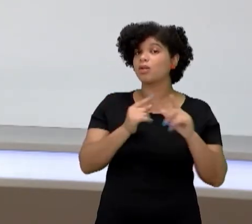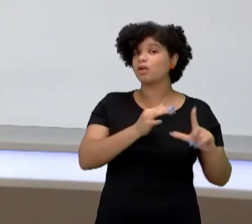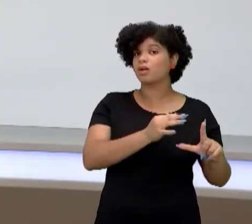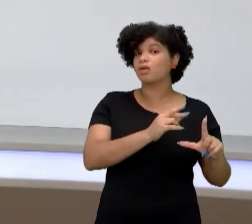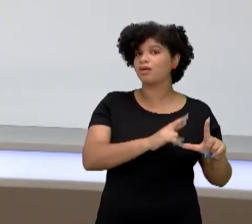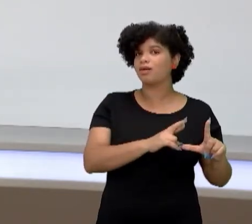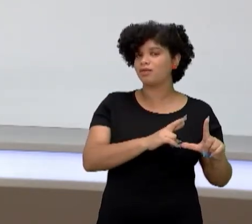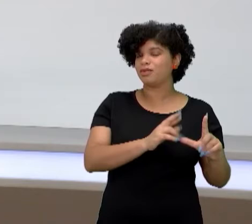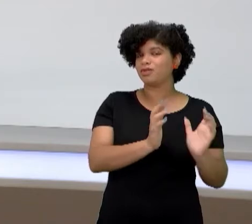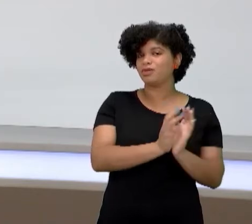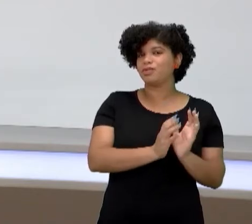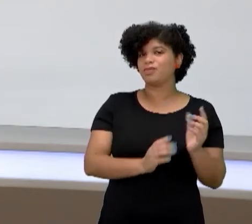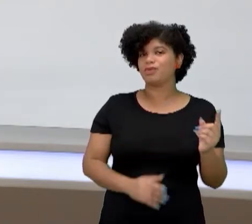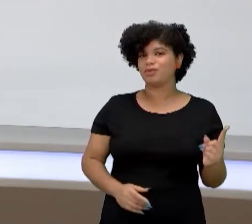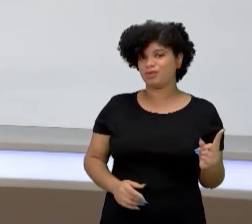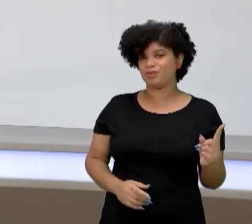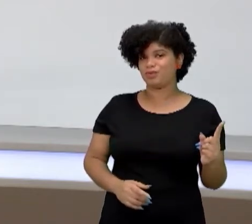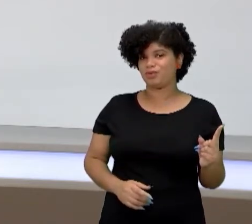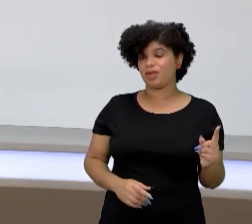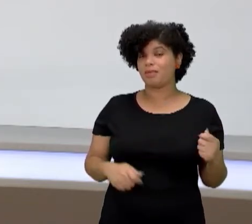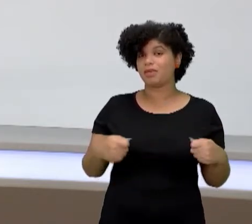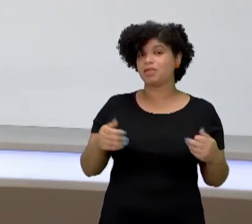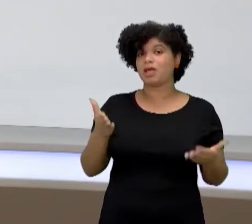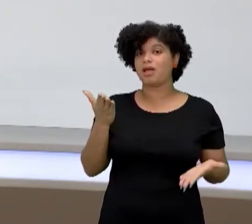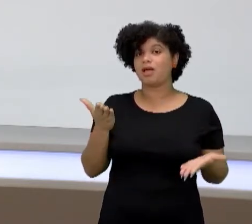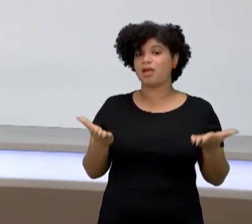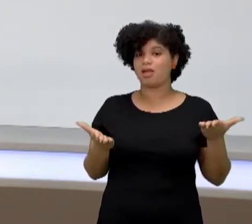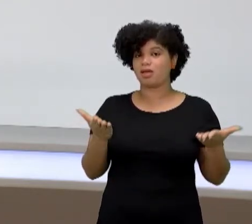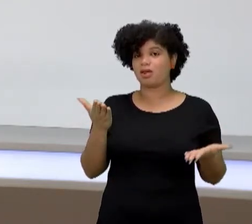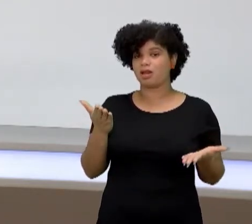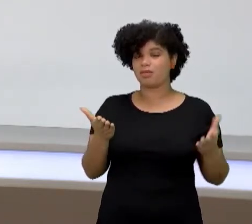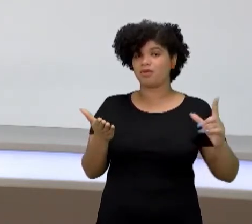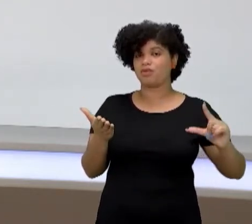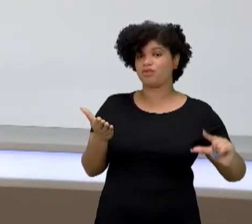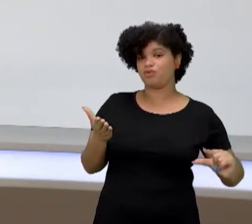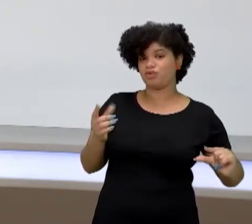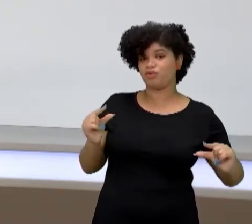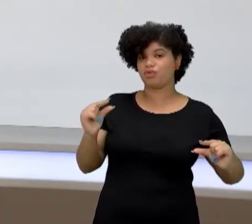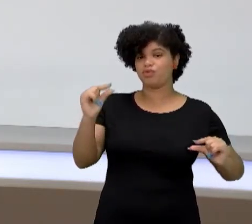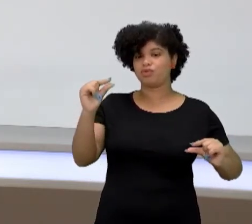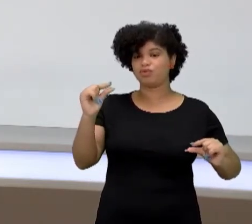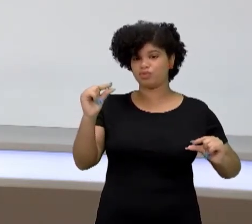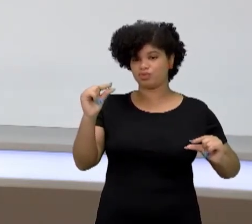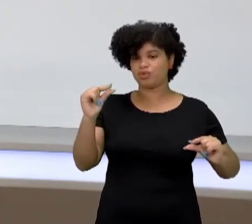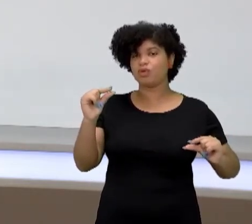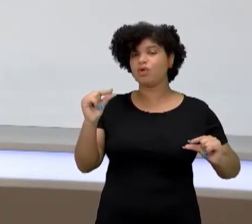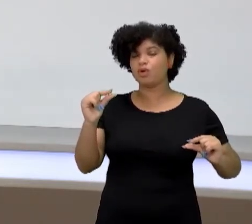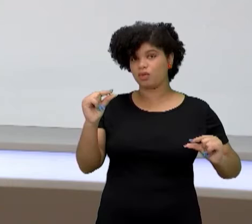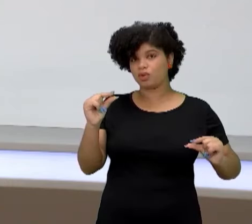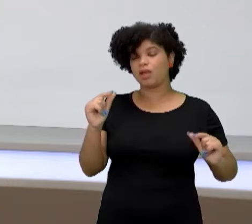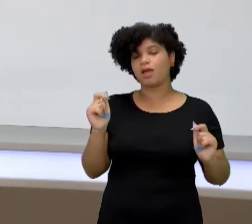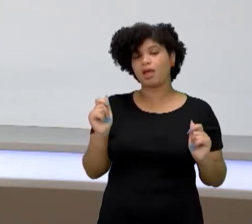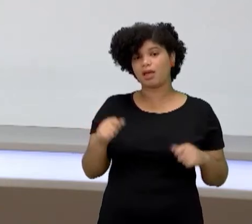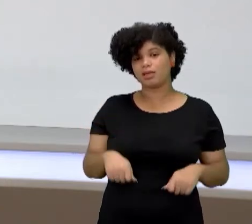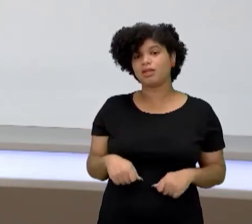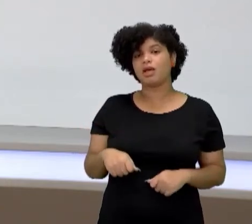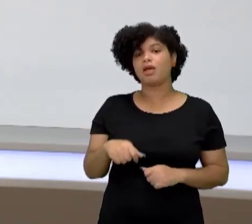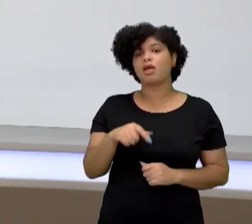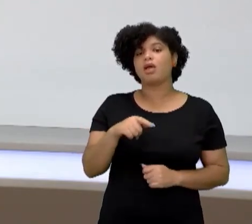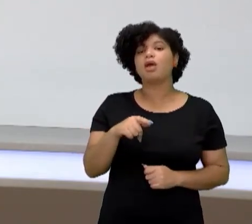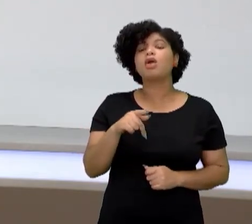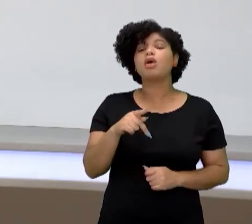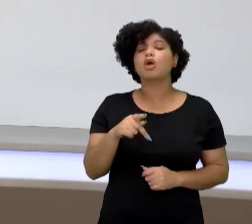eletronegativo. Se ali não tem um equilíbrio entre os átomos, vai formar um polo. Então, na tabela periódica, eu consigo